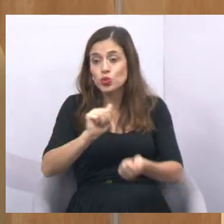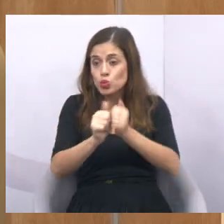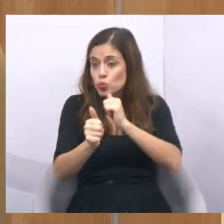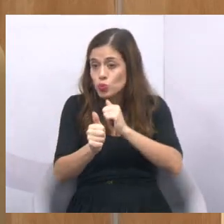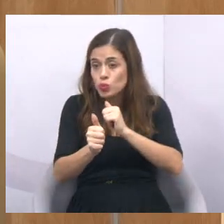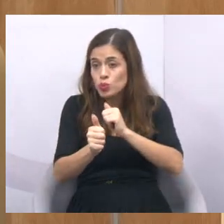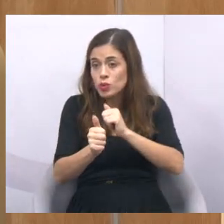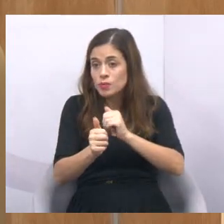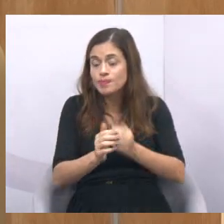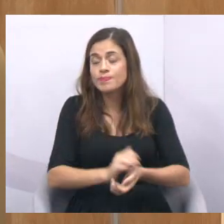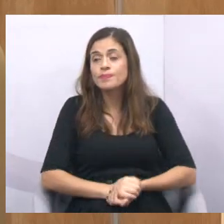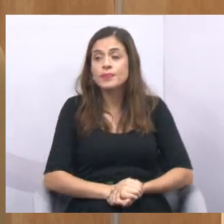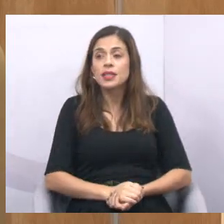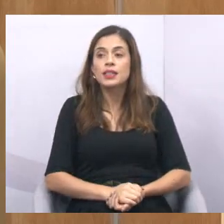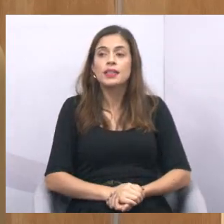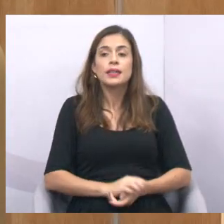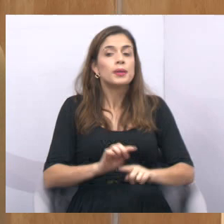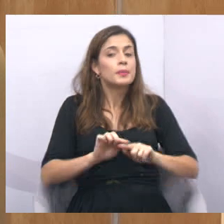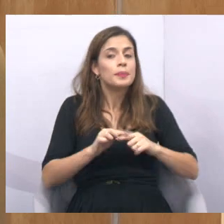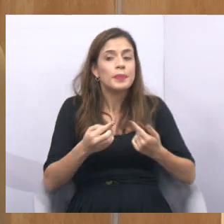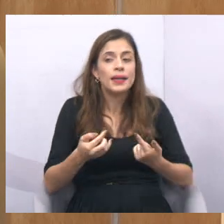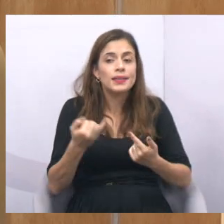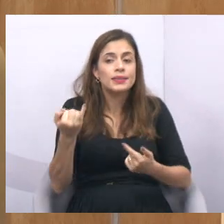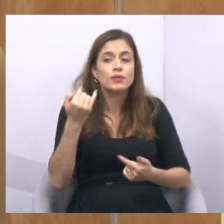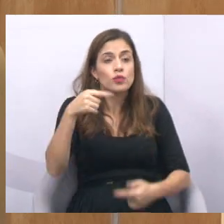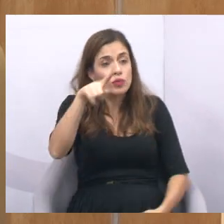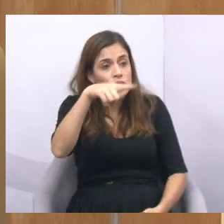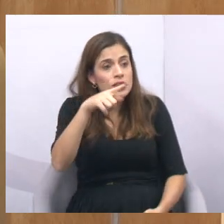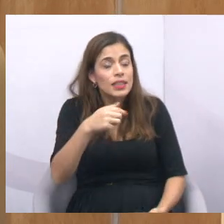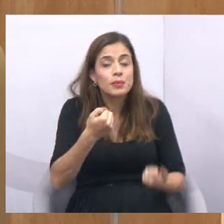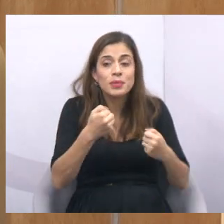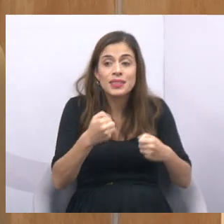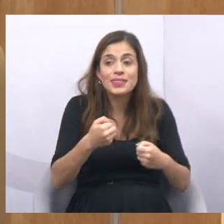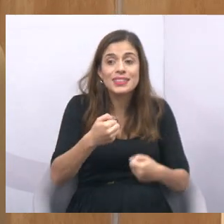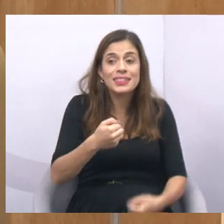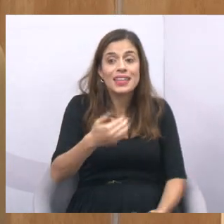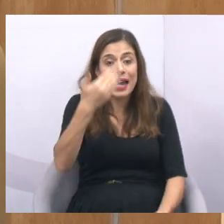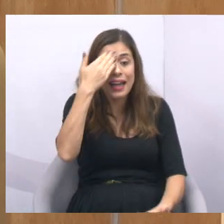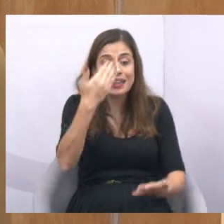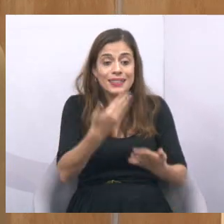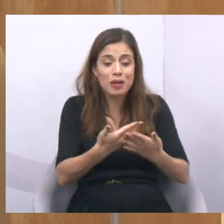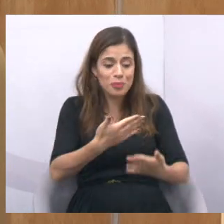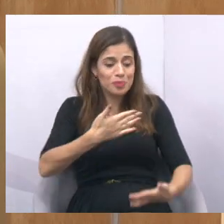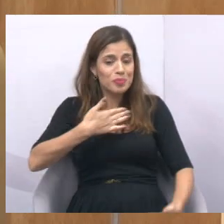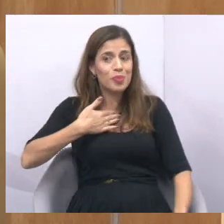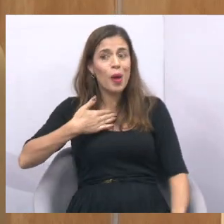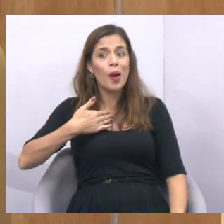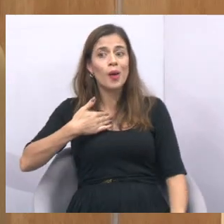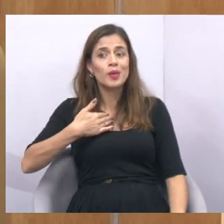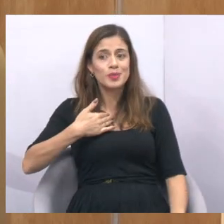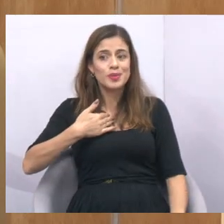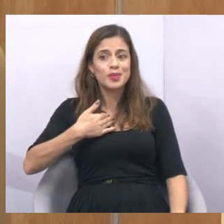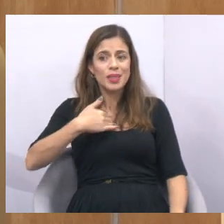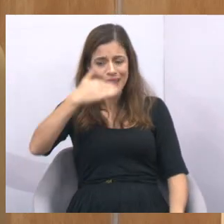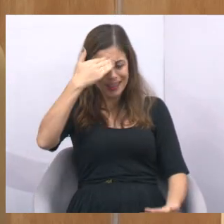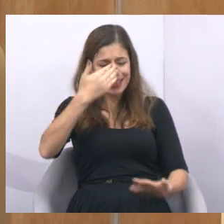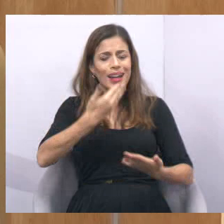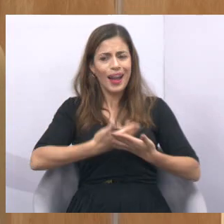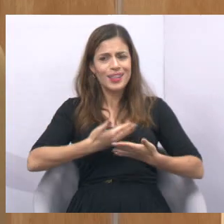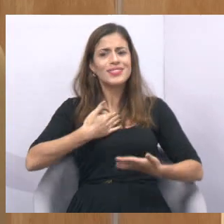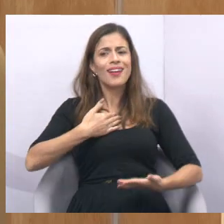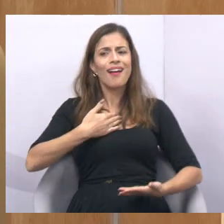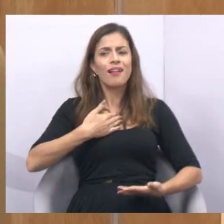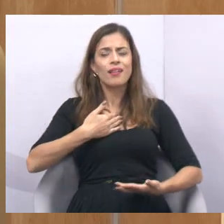acreditar, mas vocês, em primeiro lugar, vocês têm que acreditar cada um em si. Vocês têm que acreditar que pode